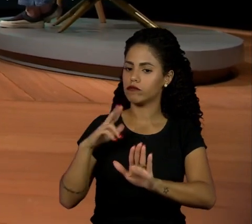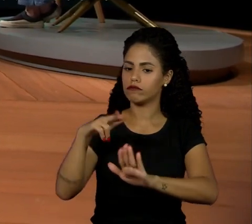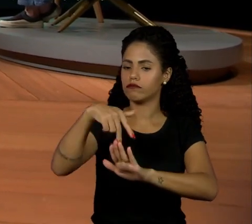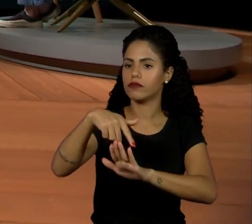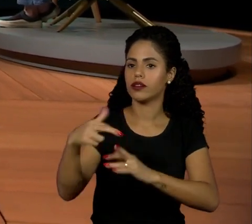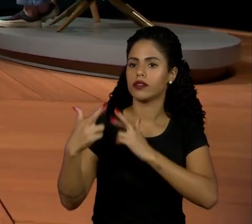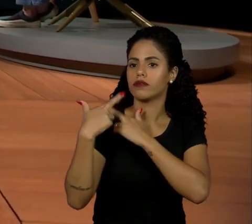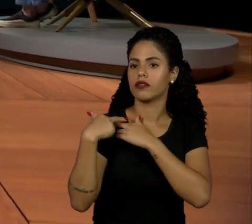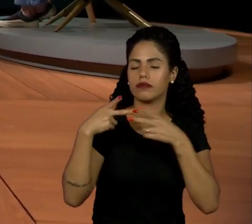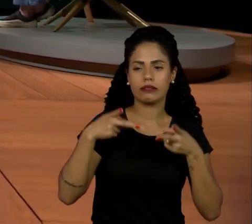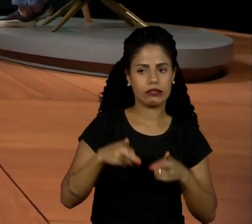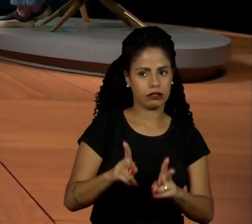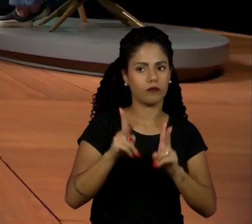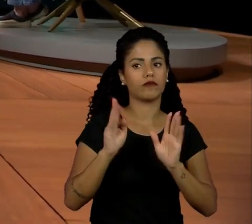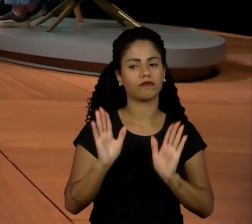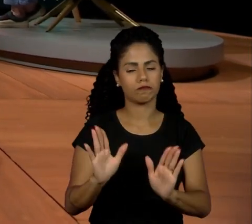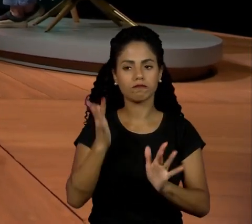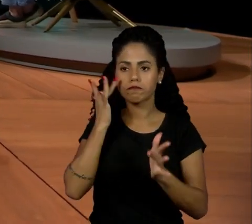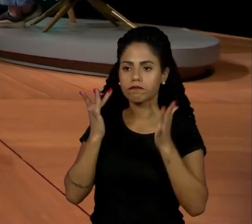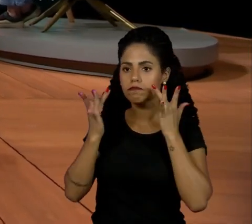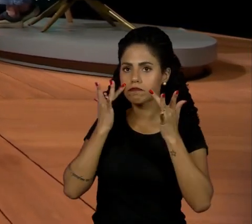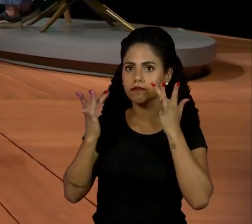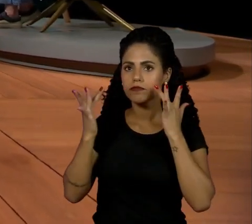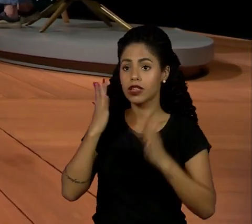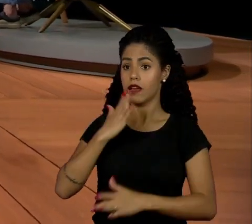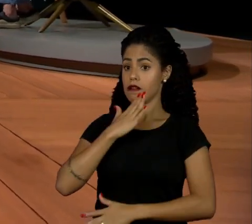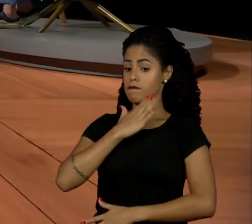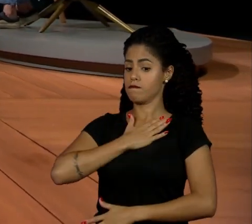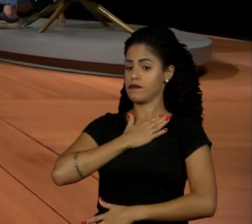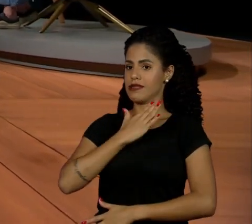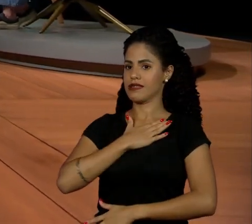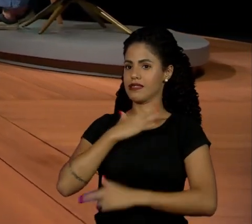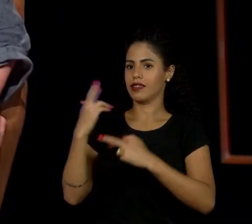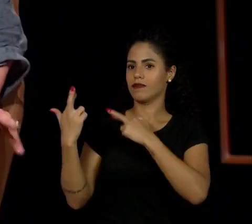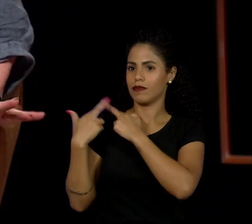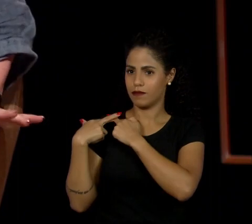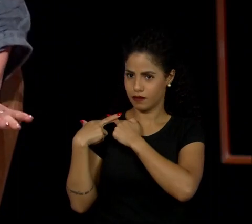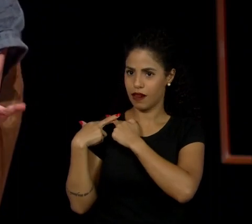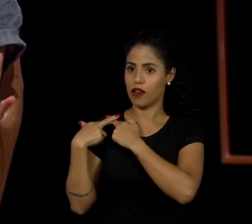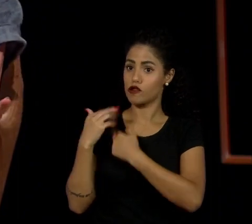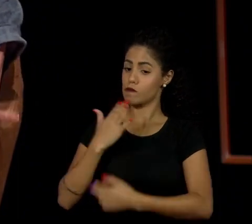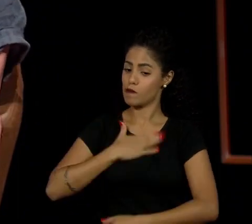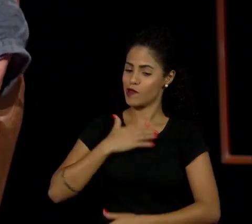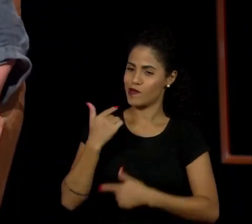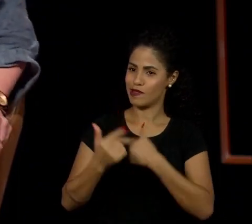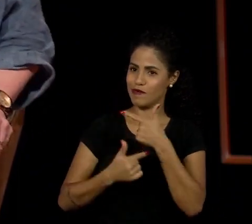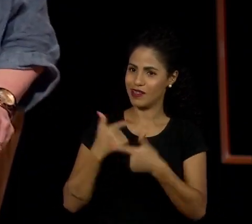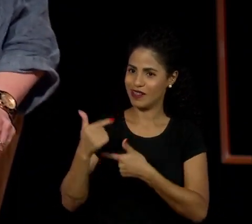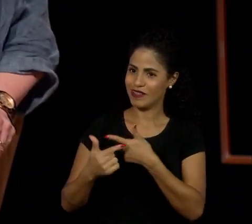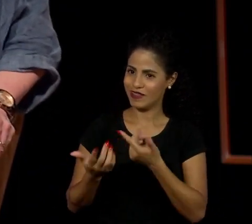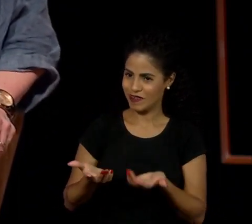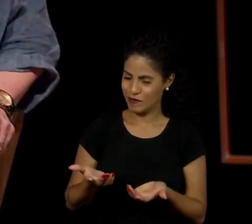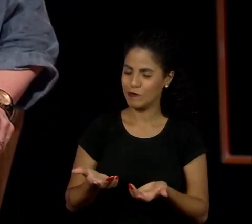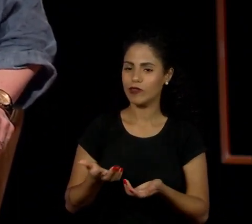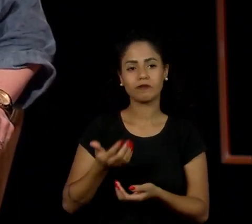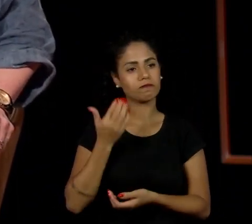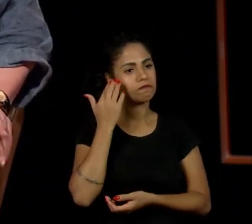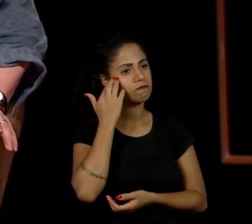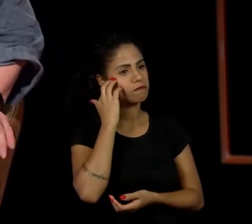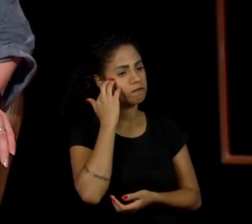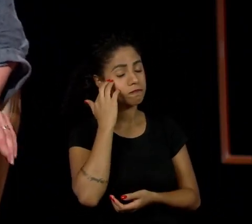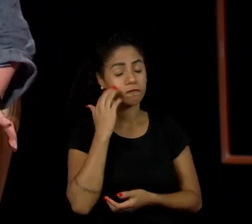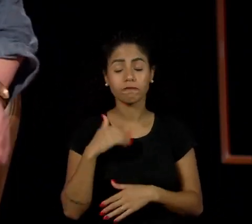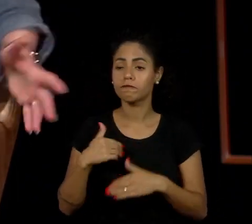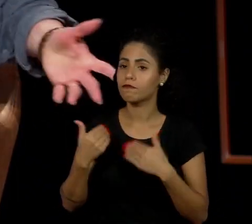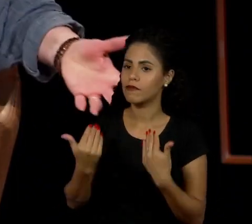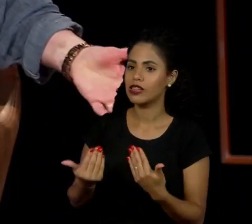fato, à frente do teatro. Era a minha responsabilidade, era o meu trabalho. E tanto